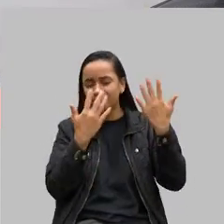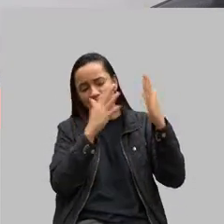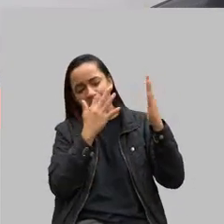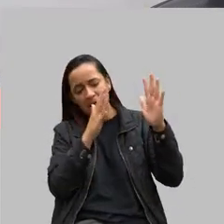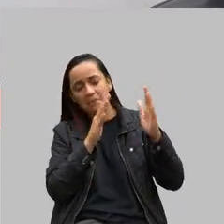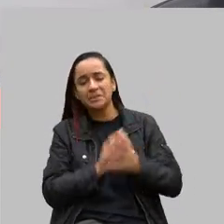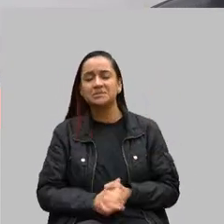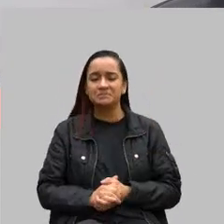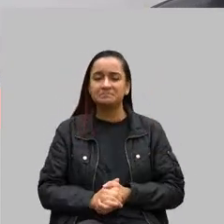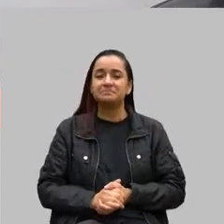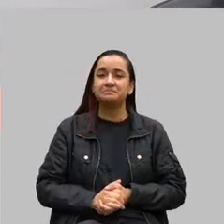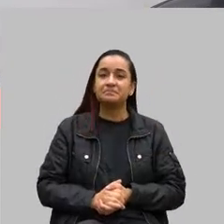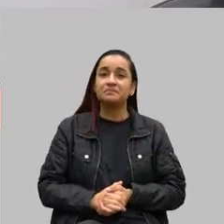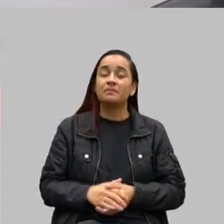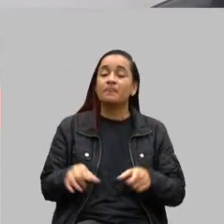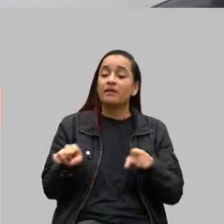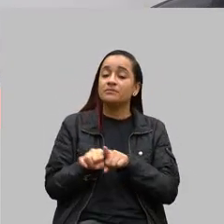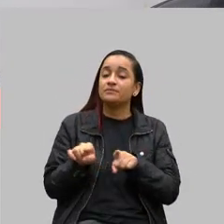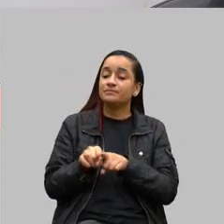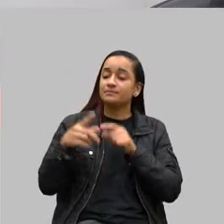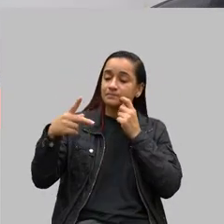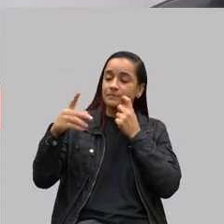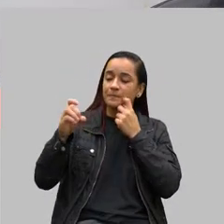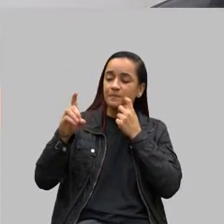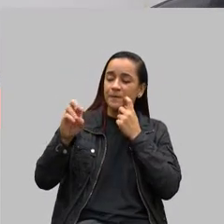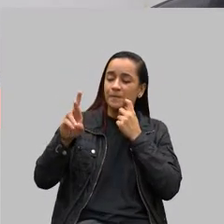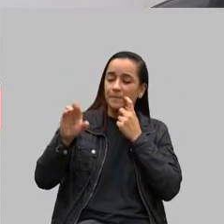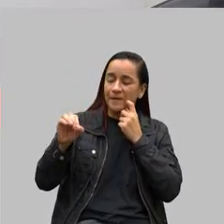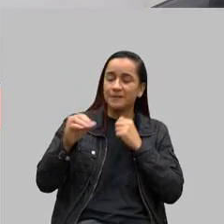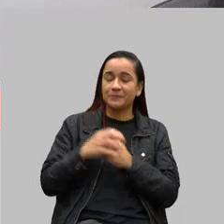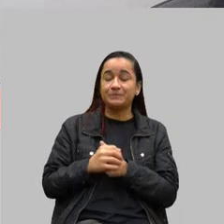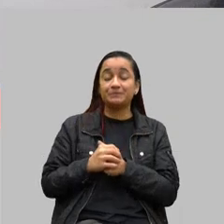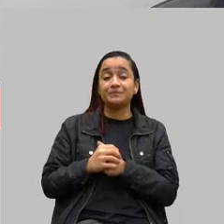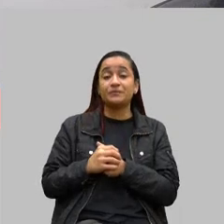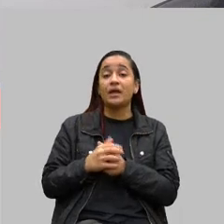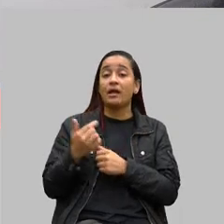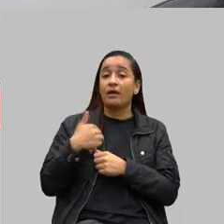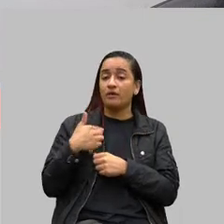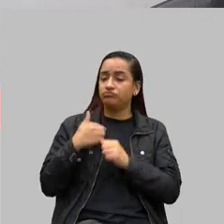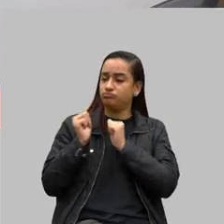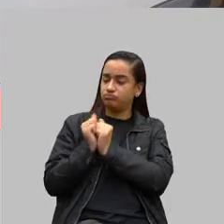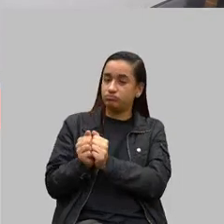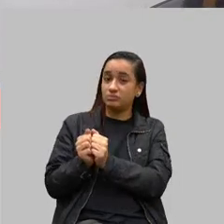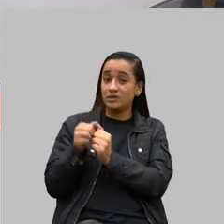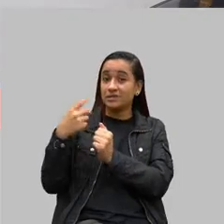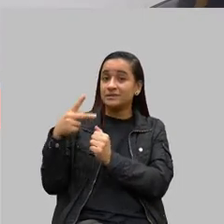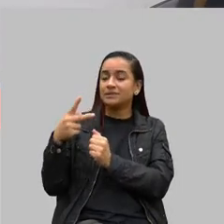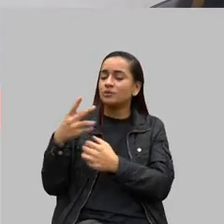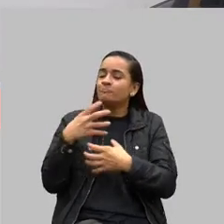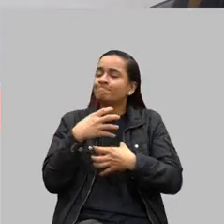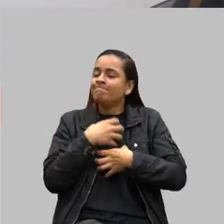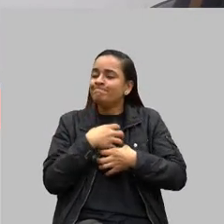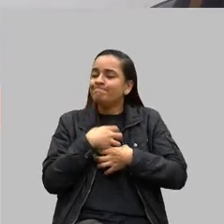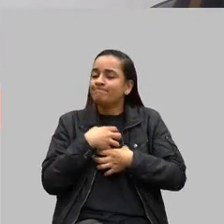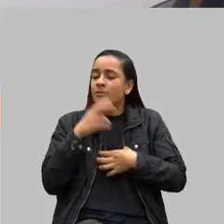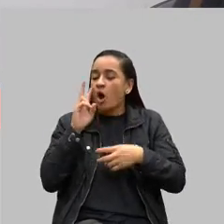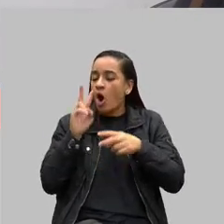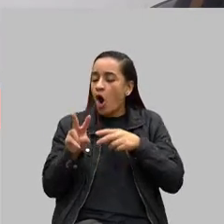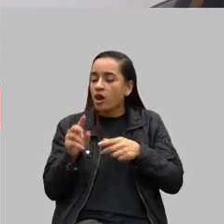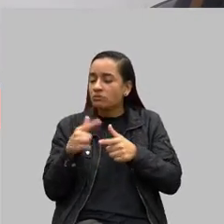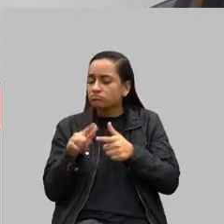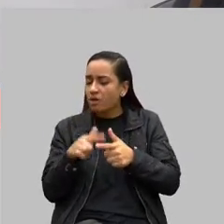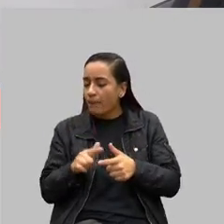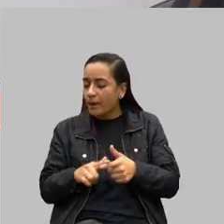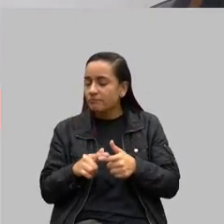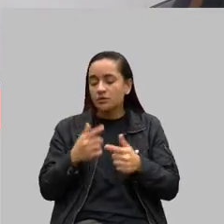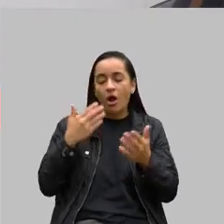eh tive com você algumas vezes e assim a sua sensibilidade de olhar para as questões da gente conversar eu